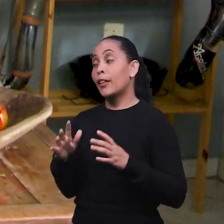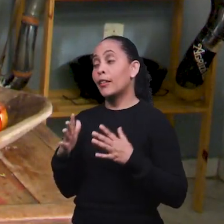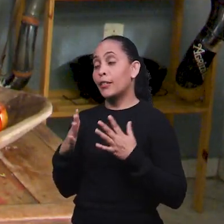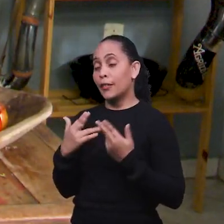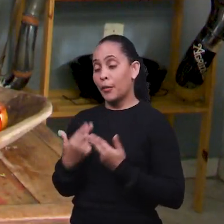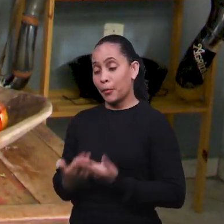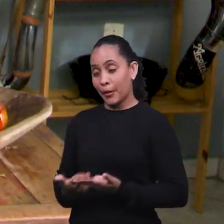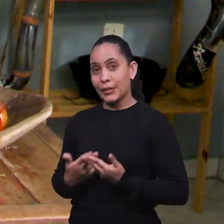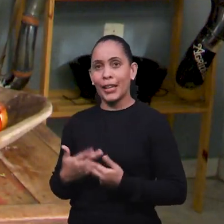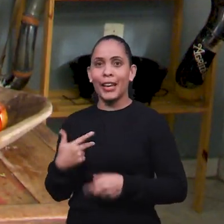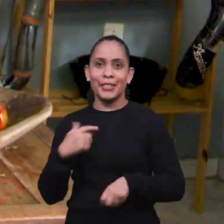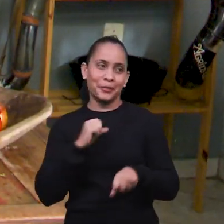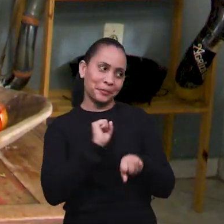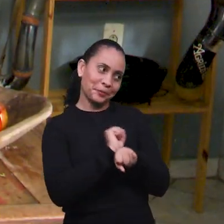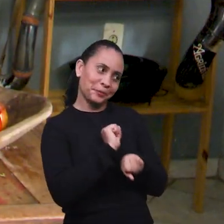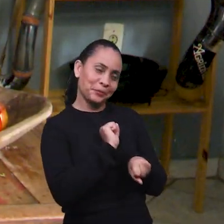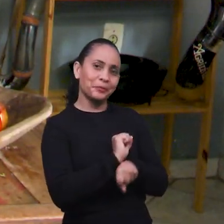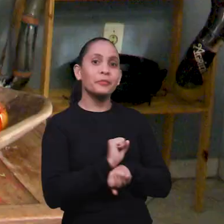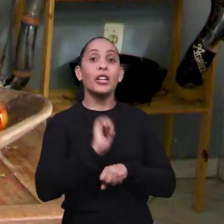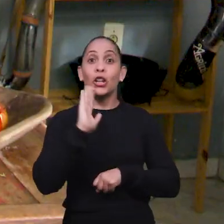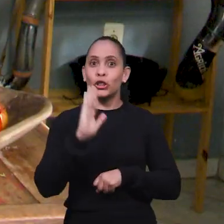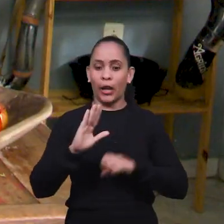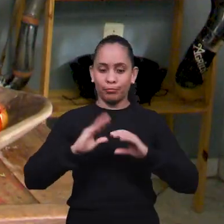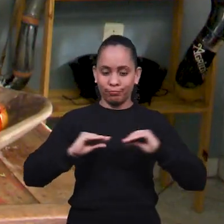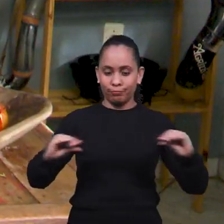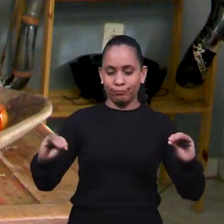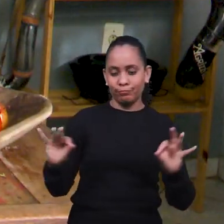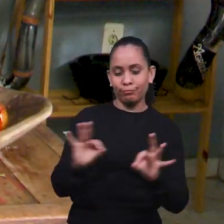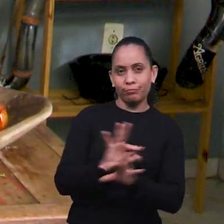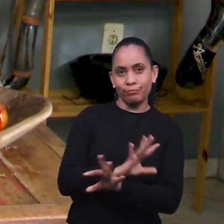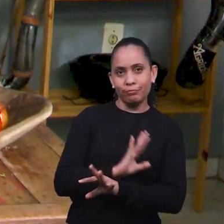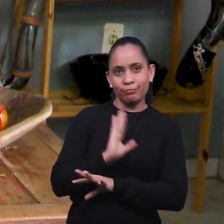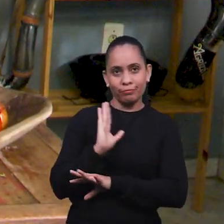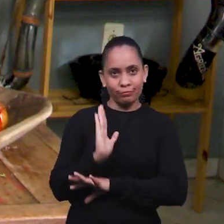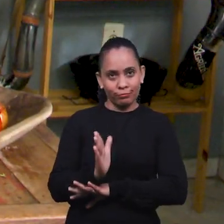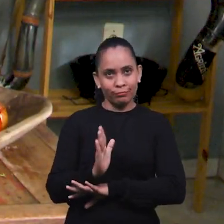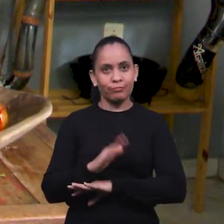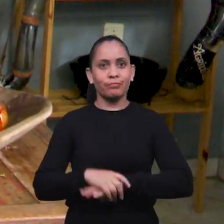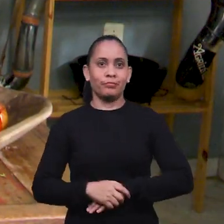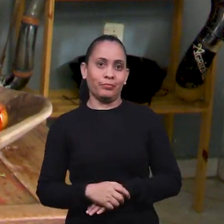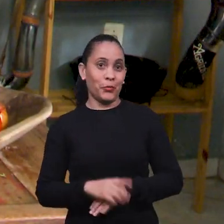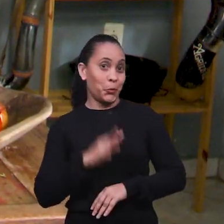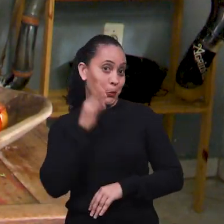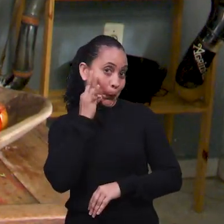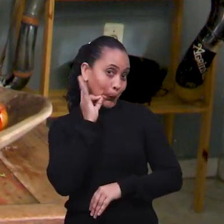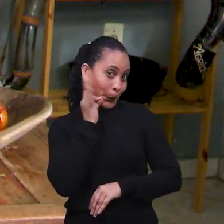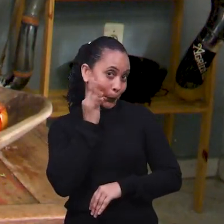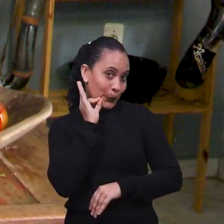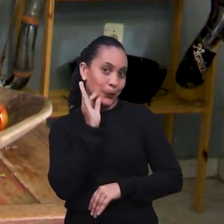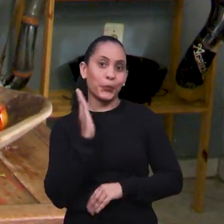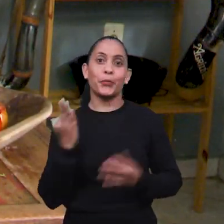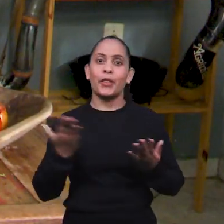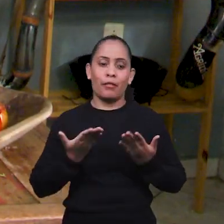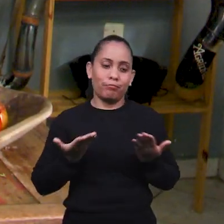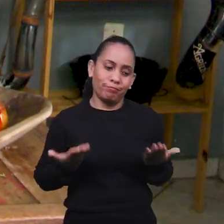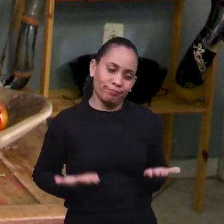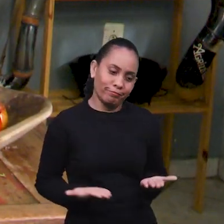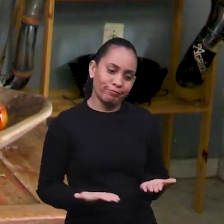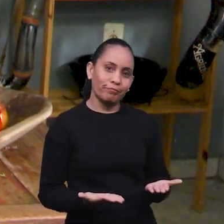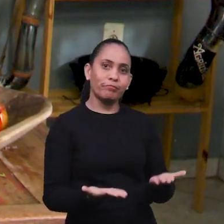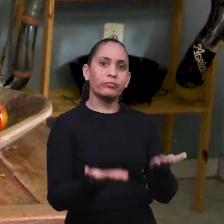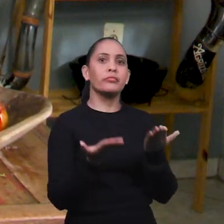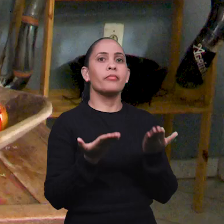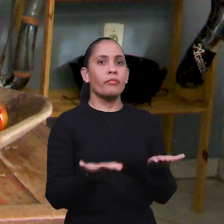paciência para esperar os tempinhos. Esperar. Já recheamos a nossa focaccia. Agora ela vai